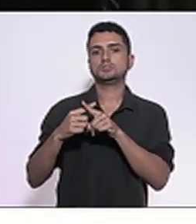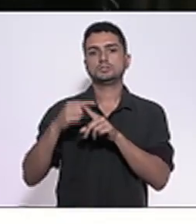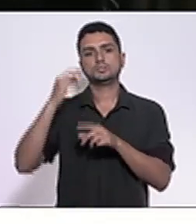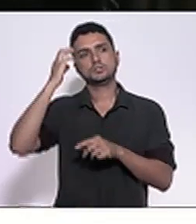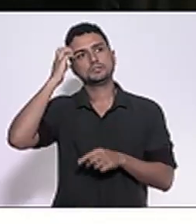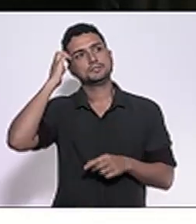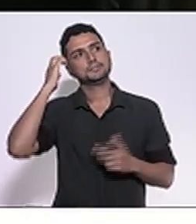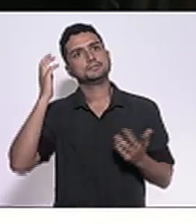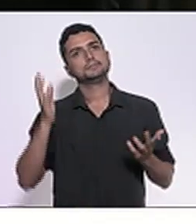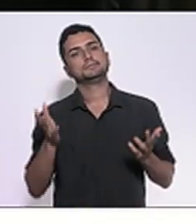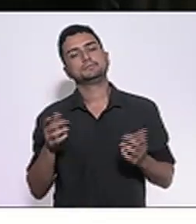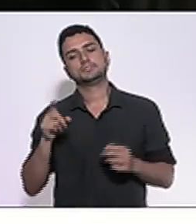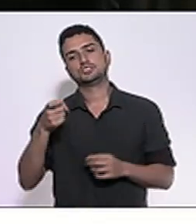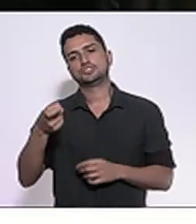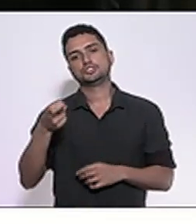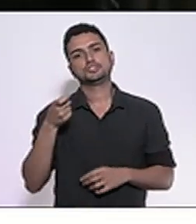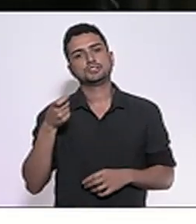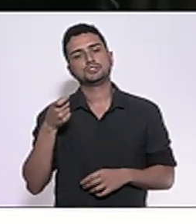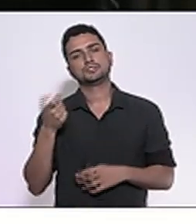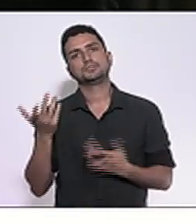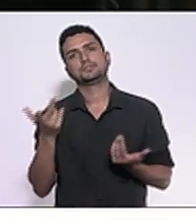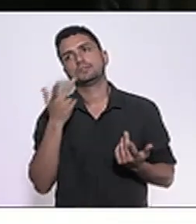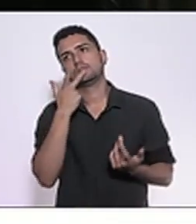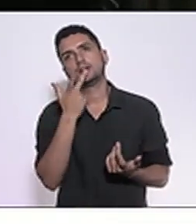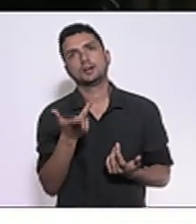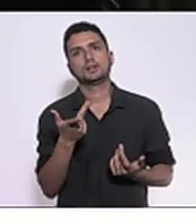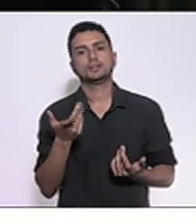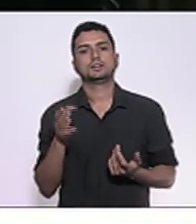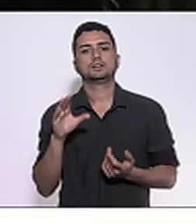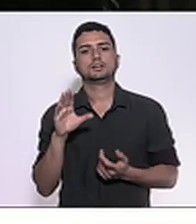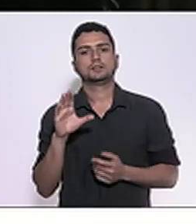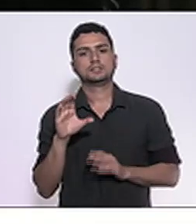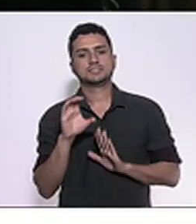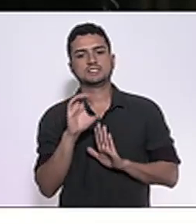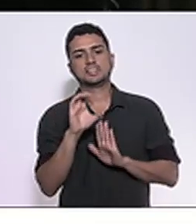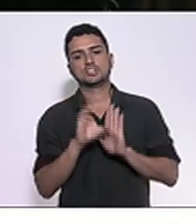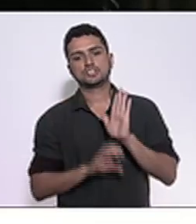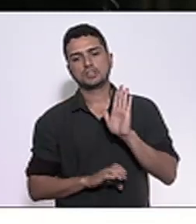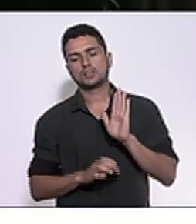obriga da certidão negativa do positivo.